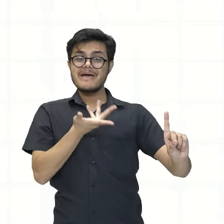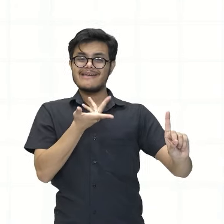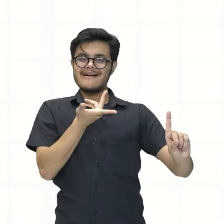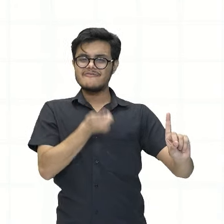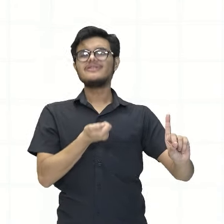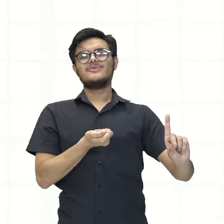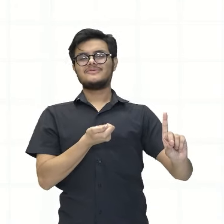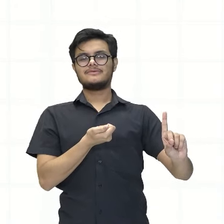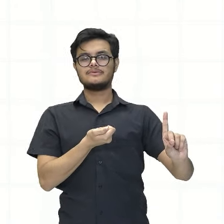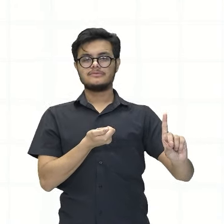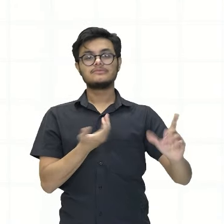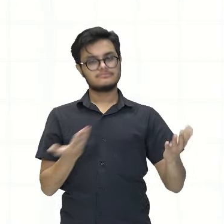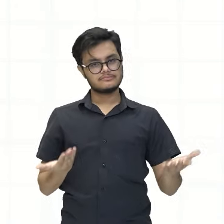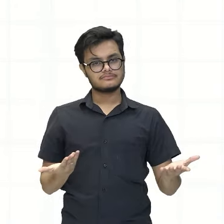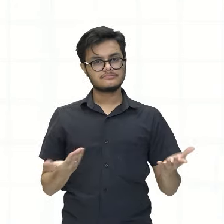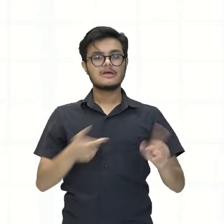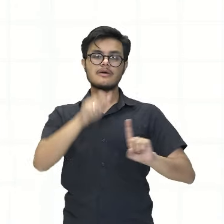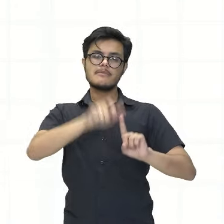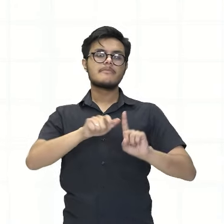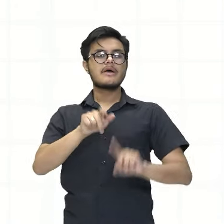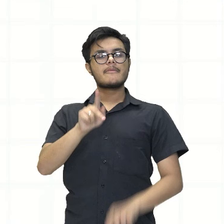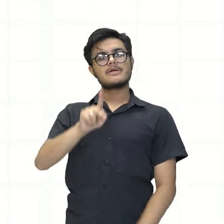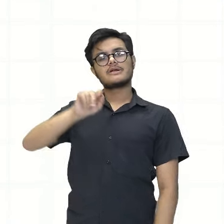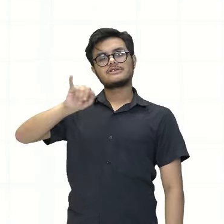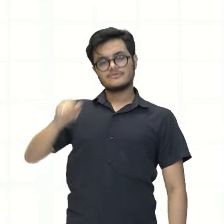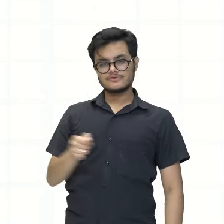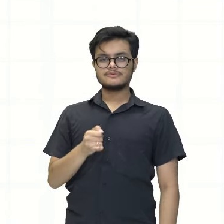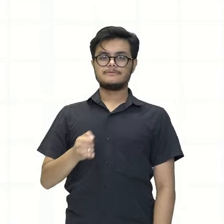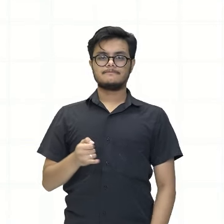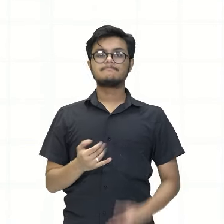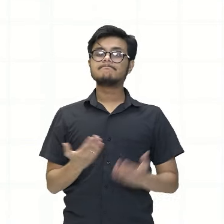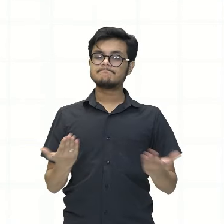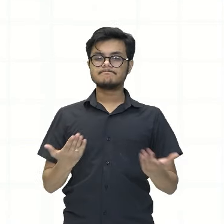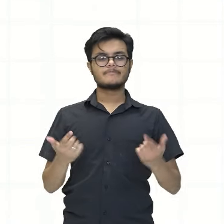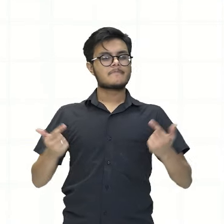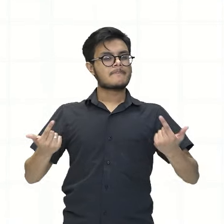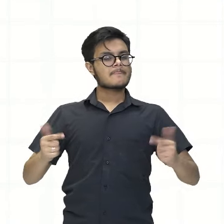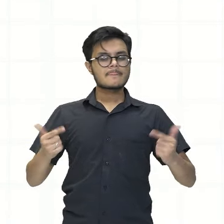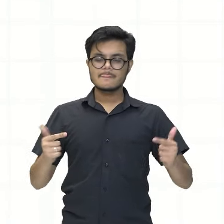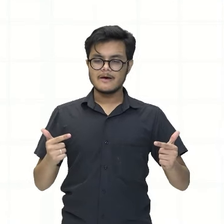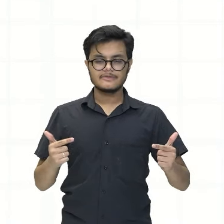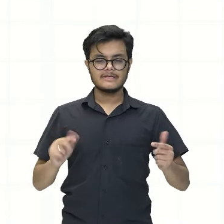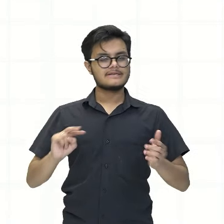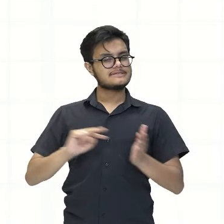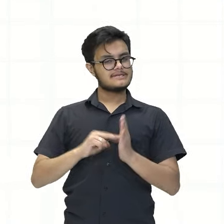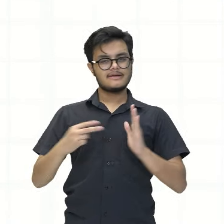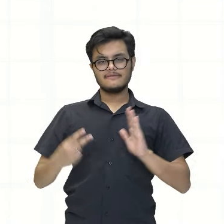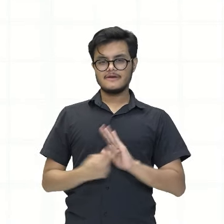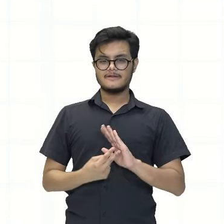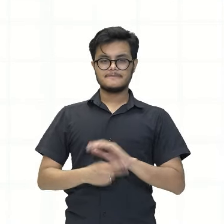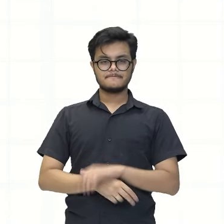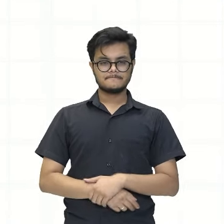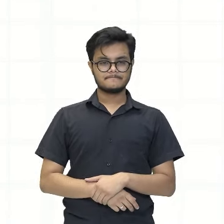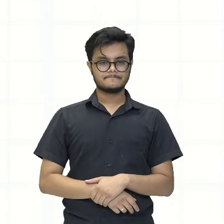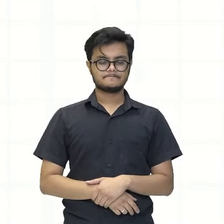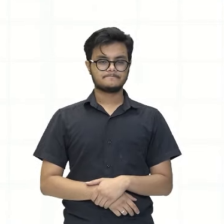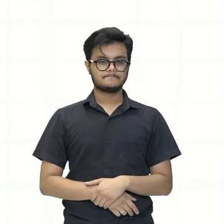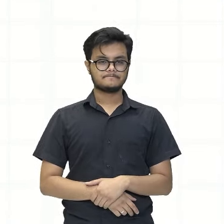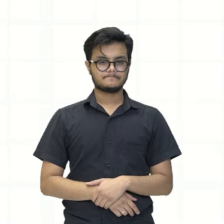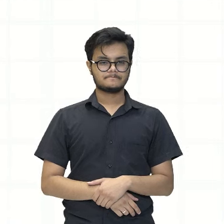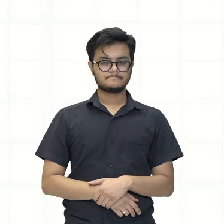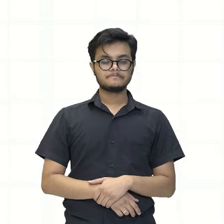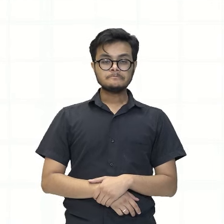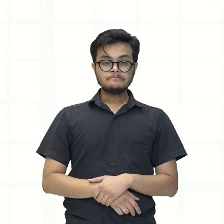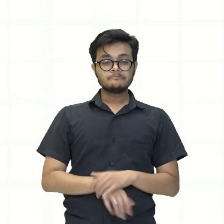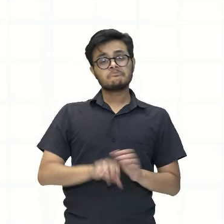que é o predicativo do sujeito Então esse verbo é não significativo tá E aí se